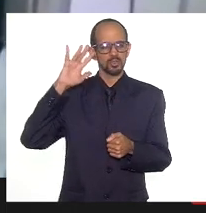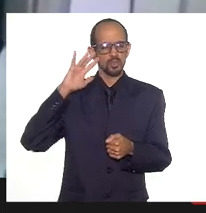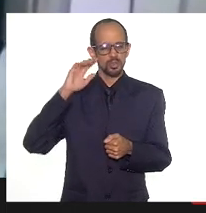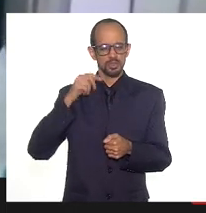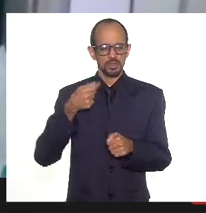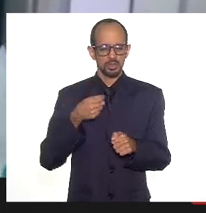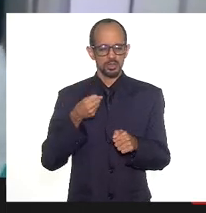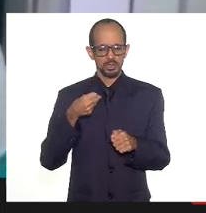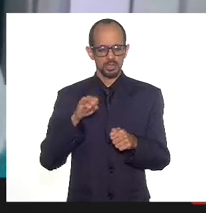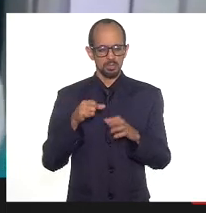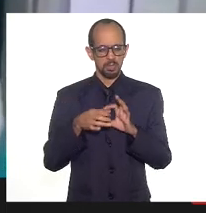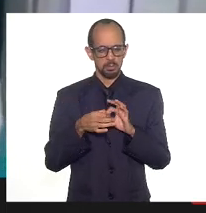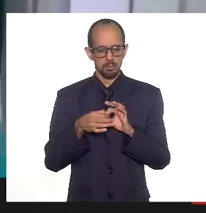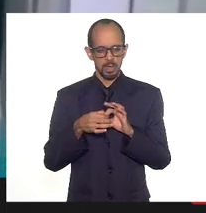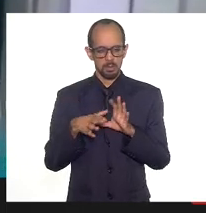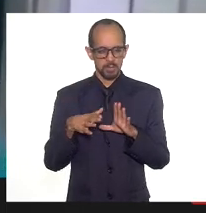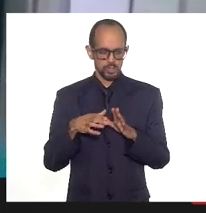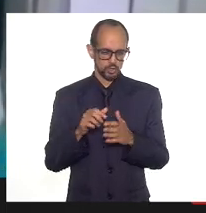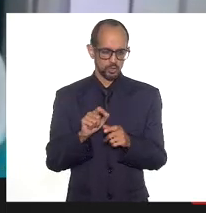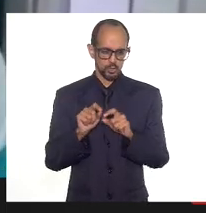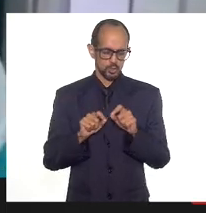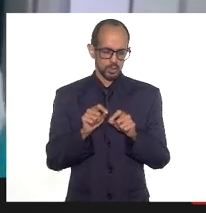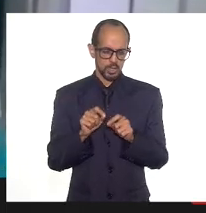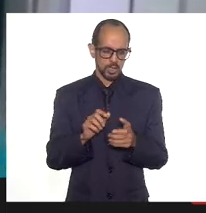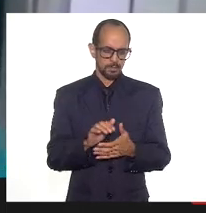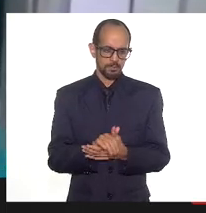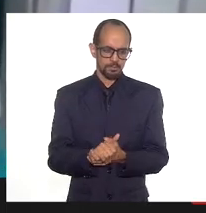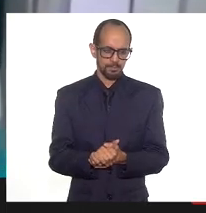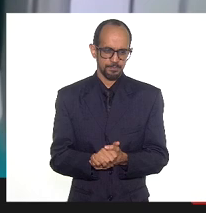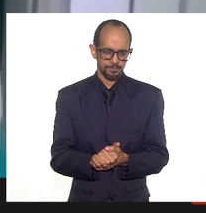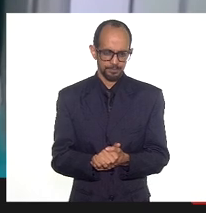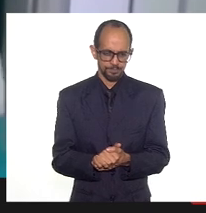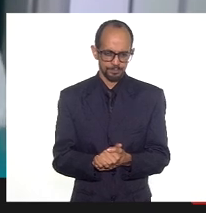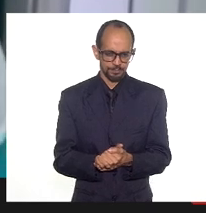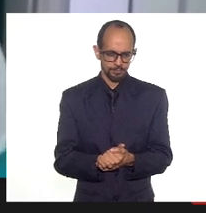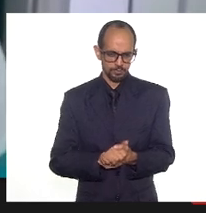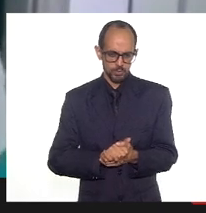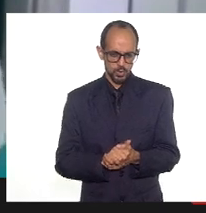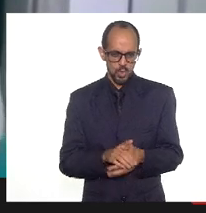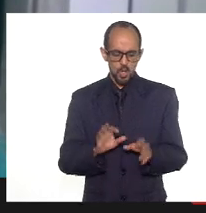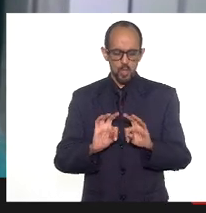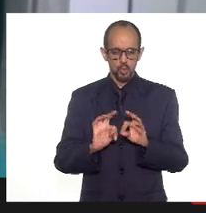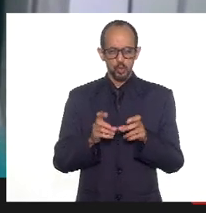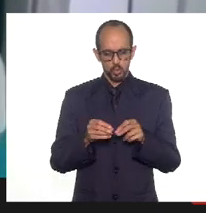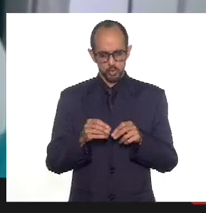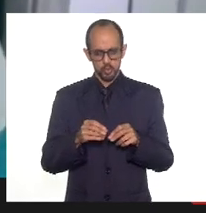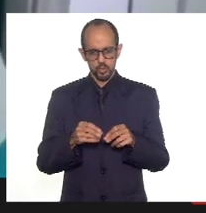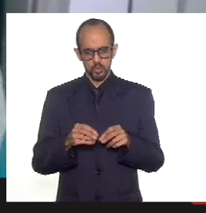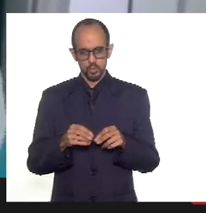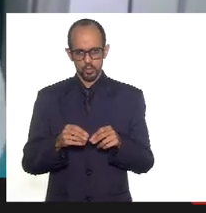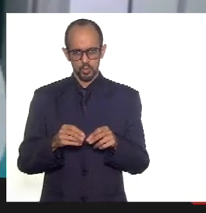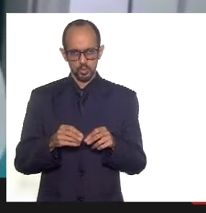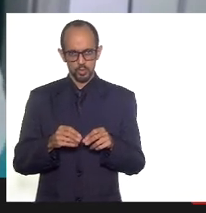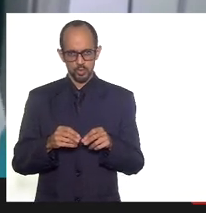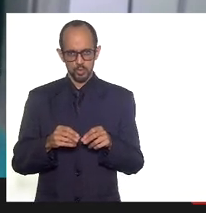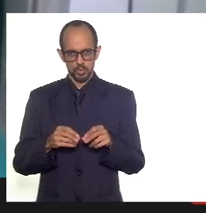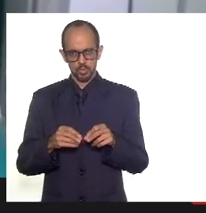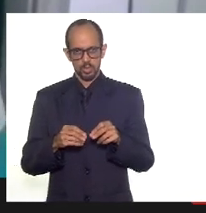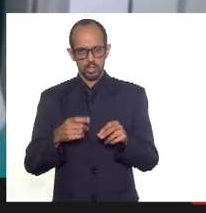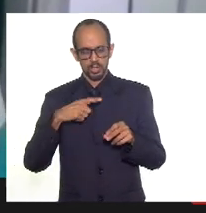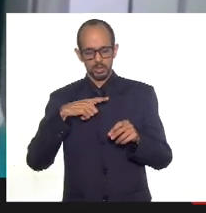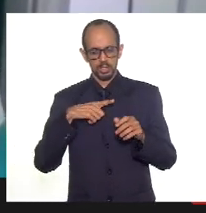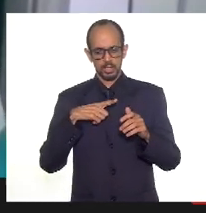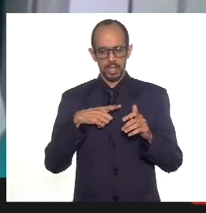me permitir aqui iniciar dizendo o seguinte. Acho que tudo tem a ver, ou deveria ter a ver,